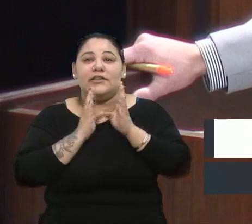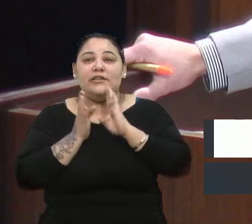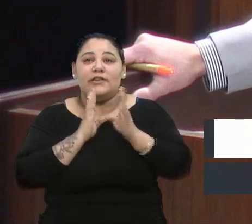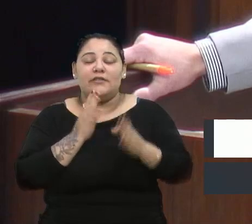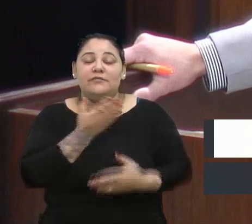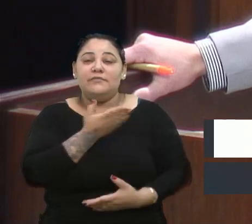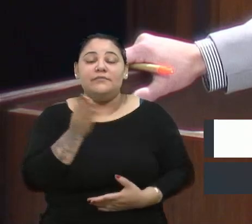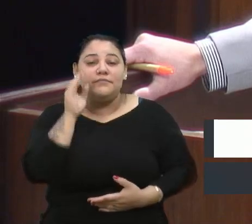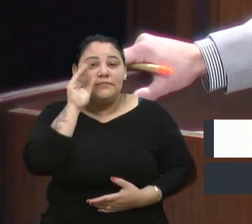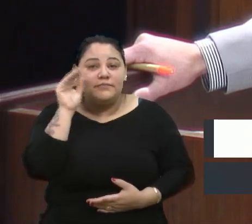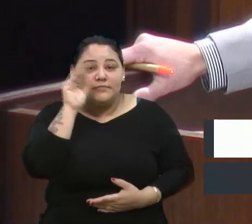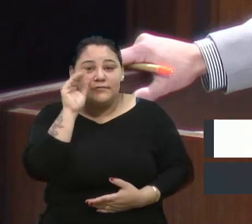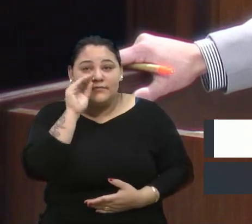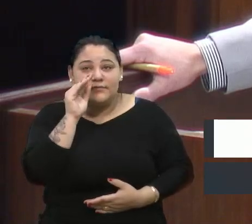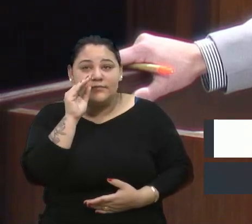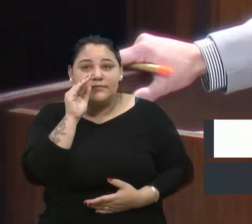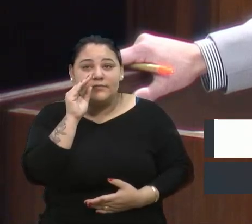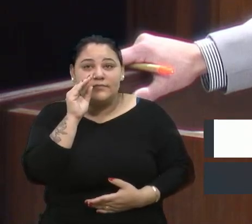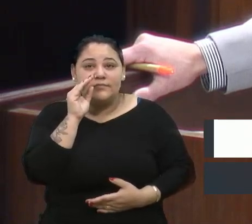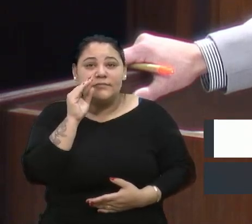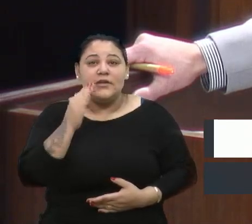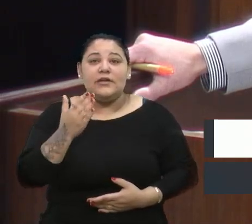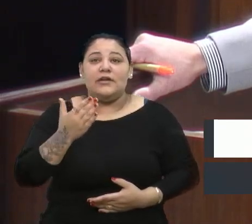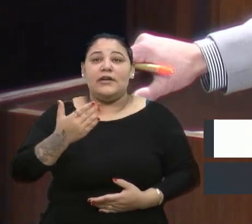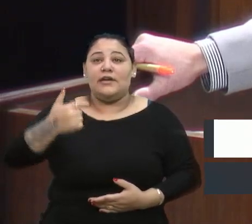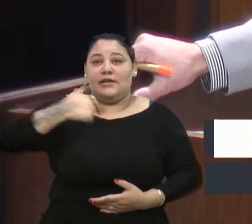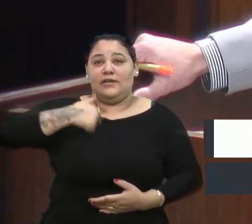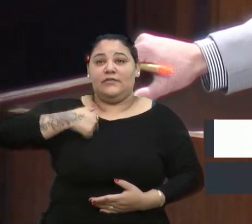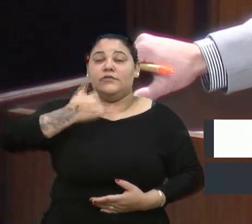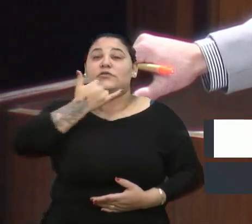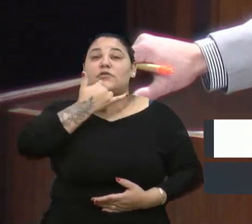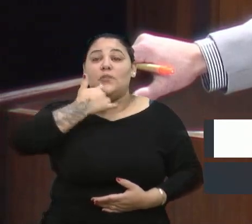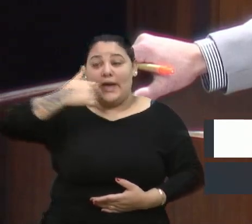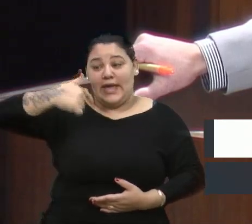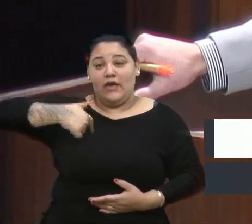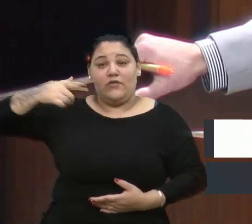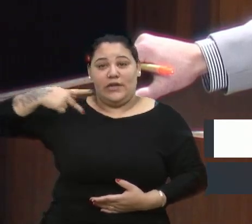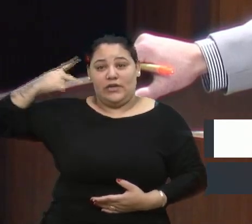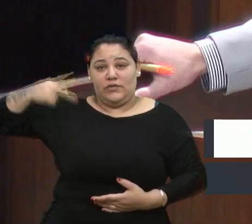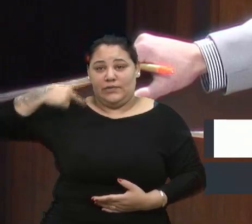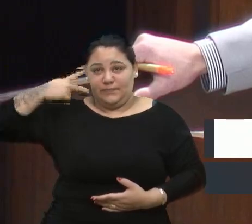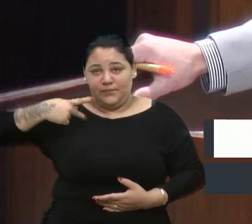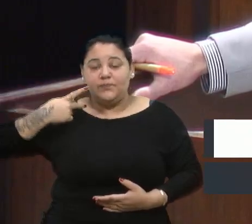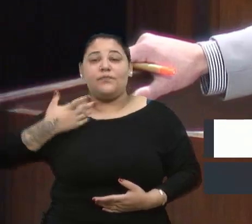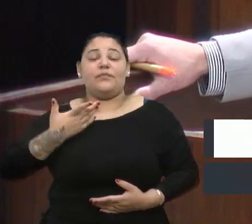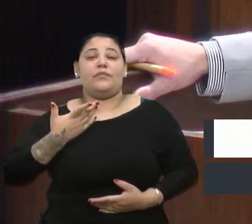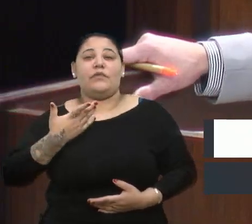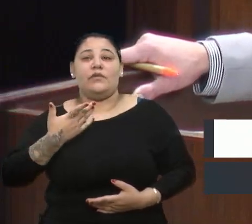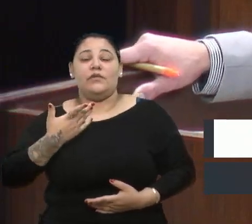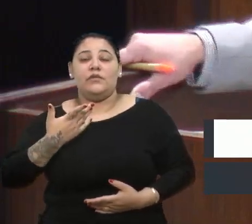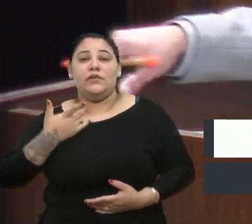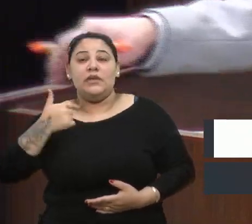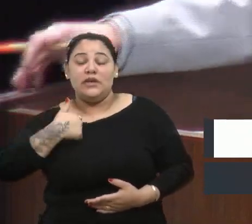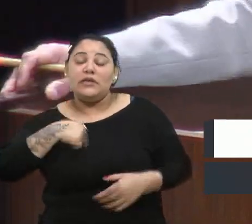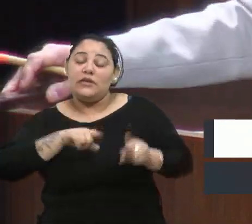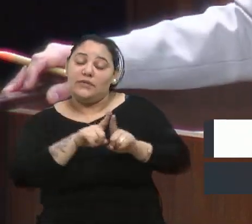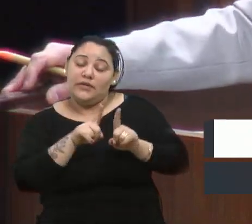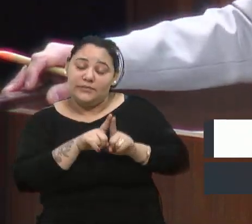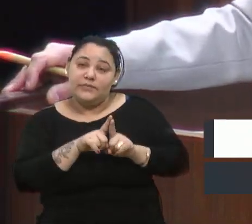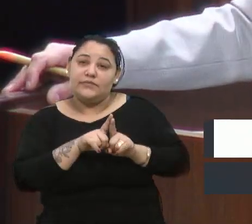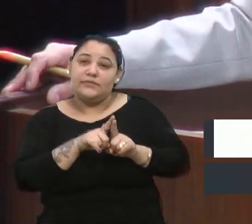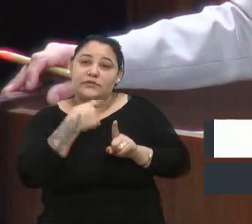que o trabalho desse vereador tem o início, meio e fim. Tem todas as reuniões e que, de fato, a gente